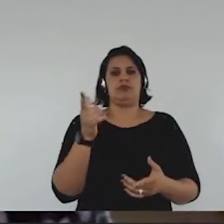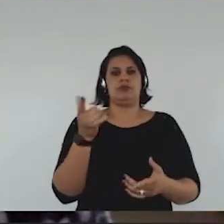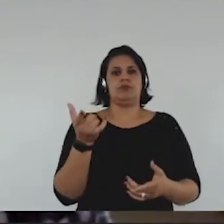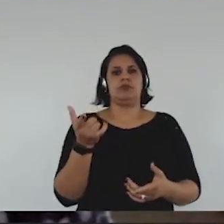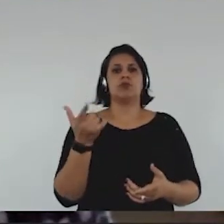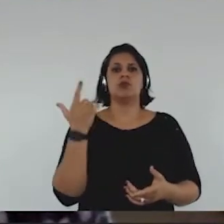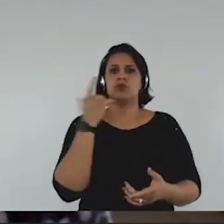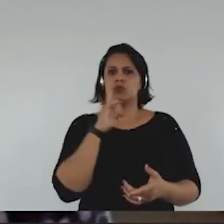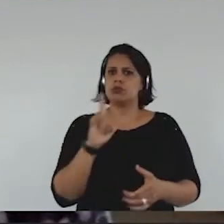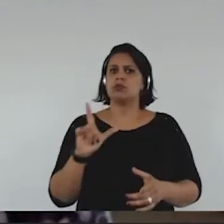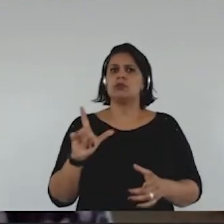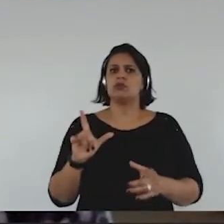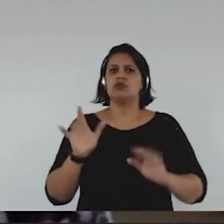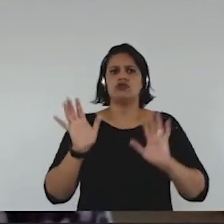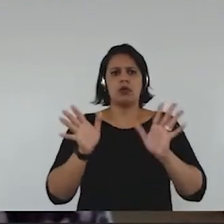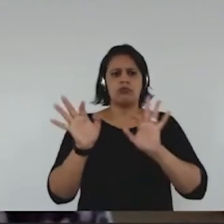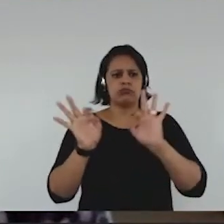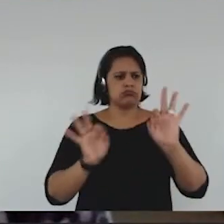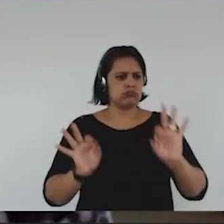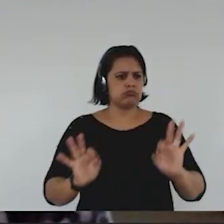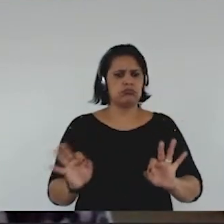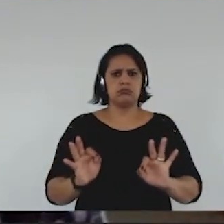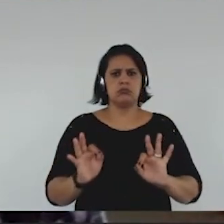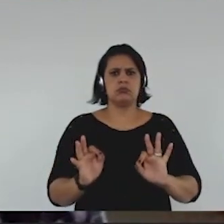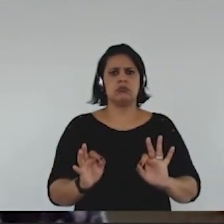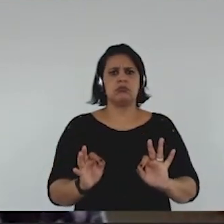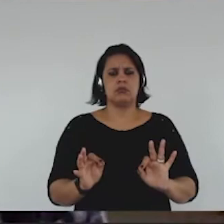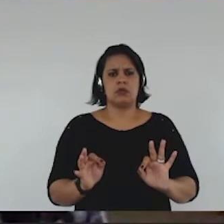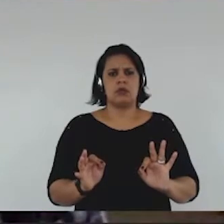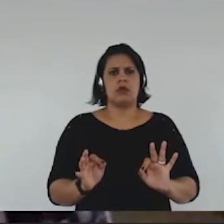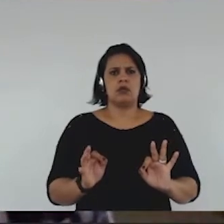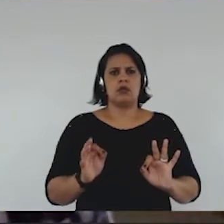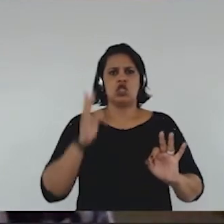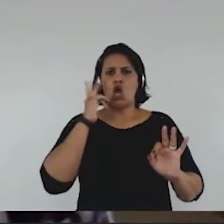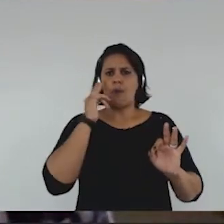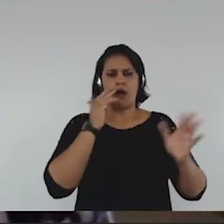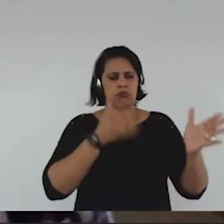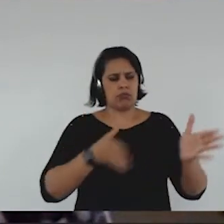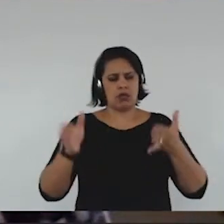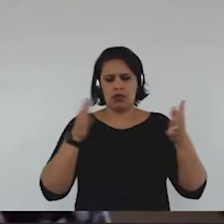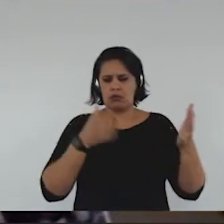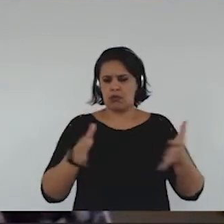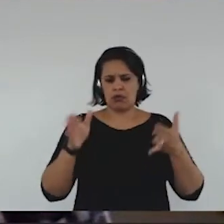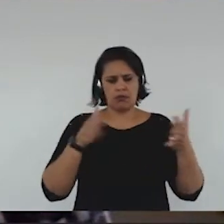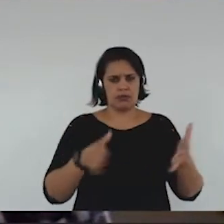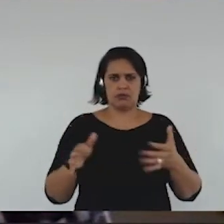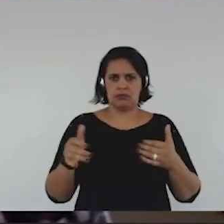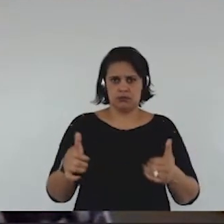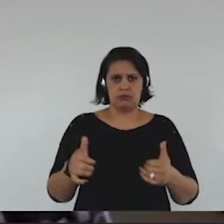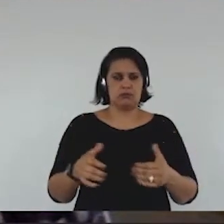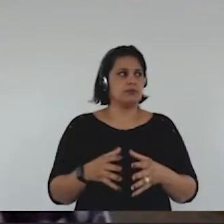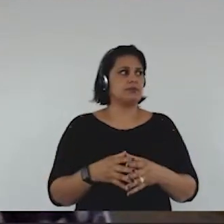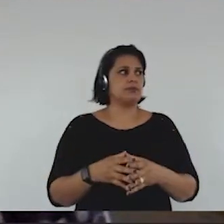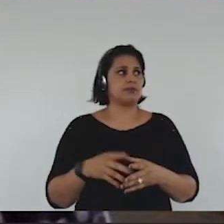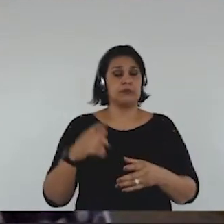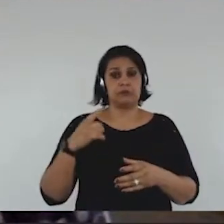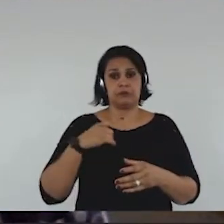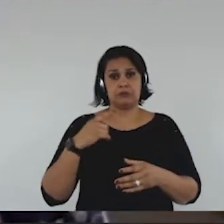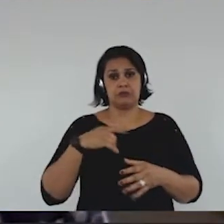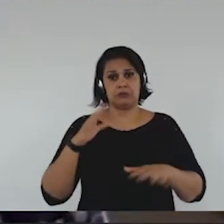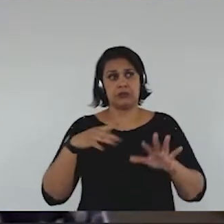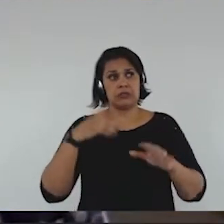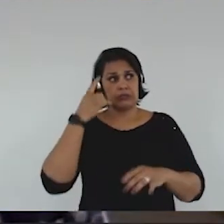as arbitragens já estavam correndo numa normalidade. Os senhores terem uma ordem de ideia, talvez